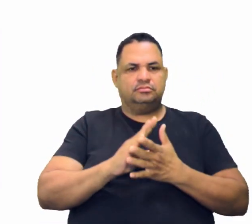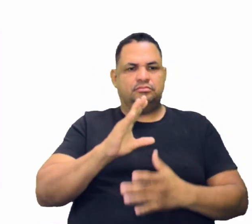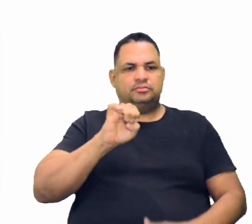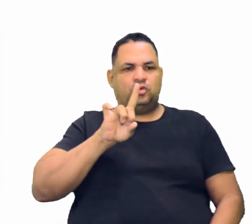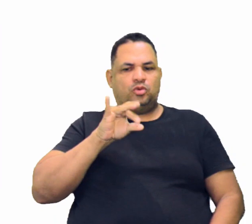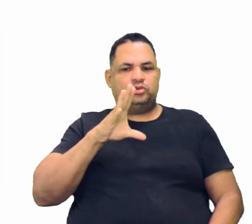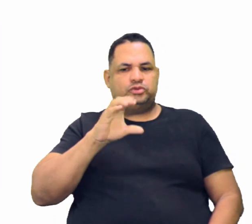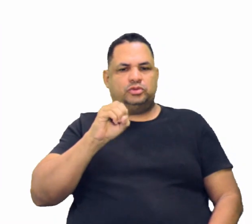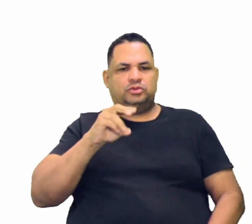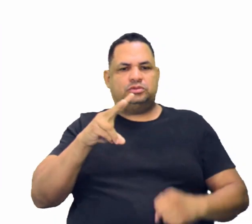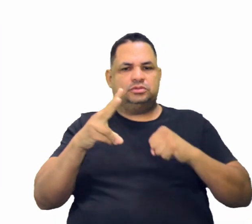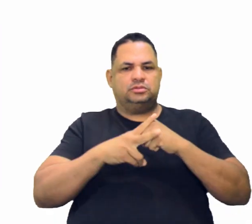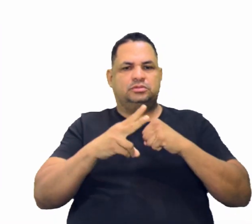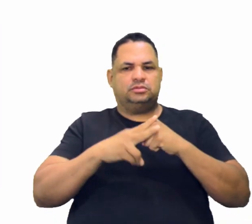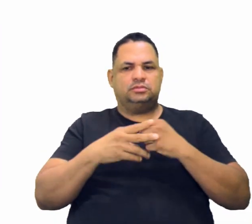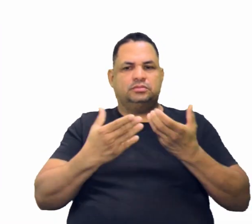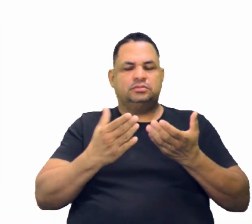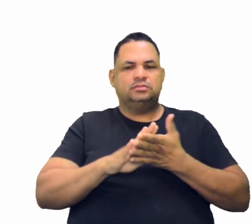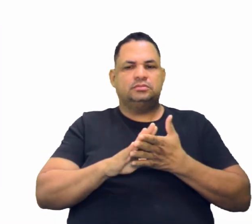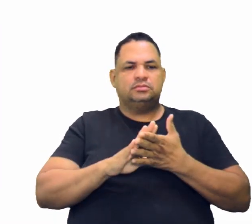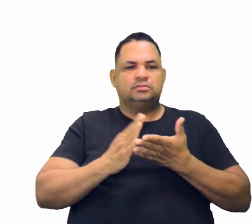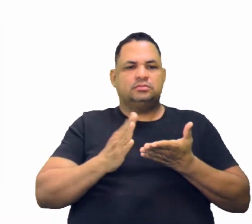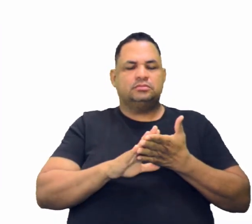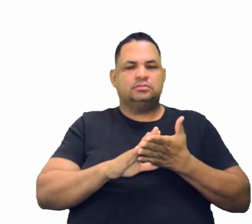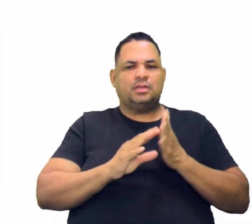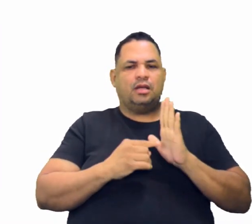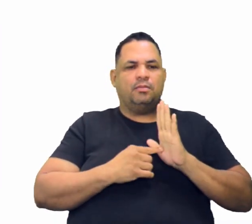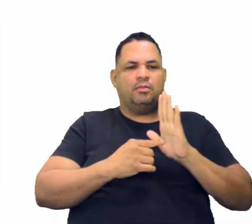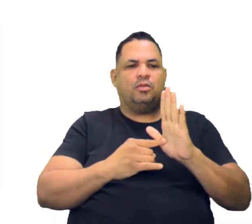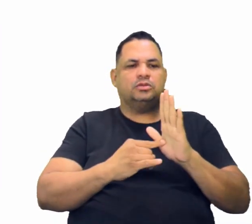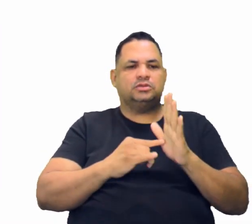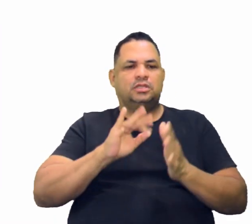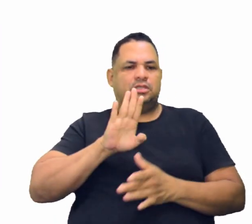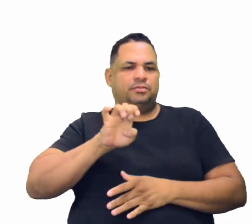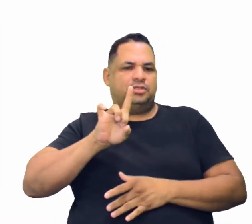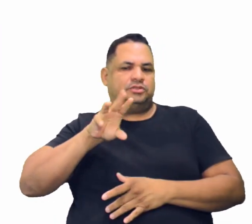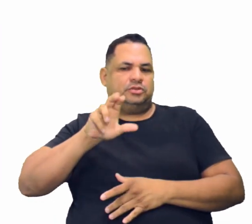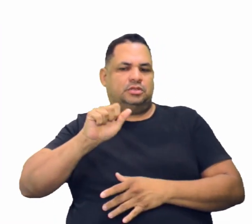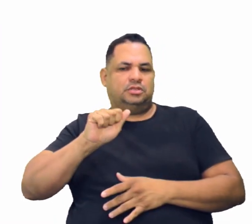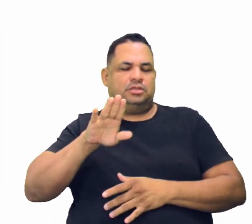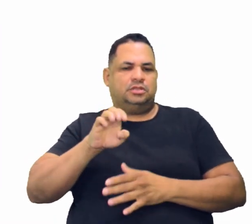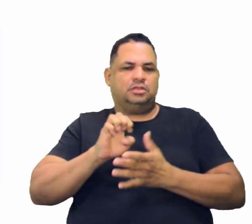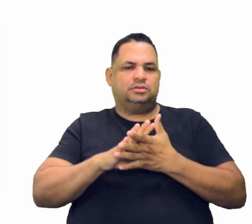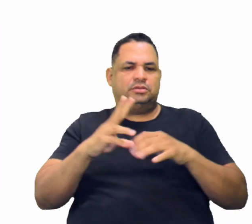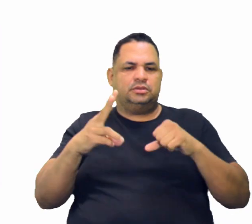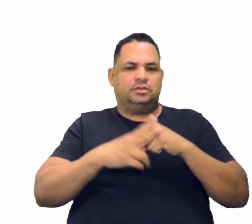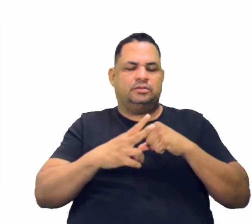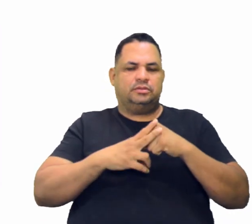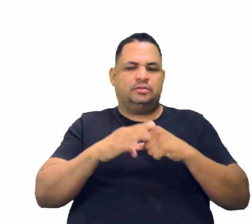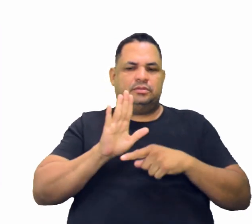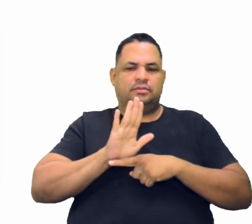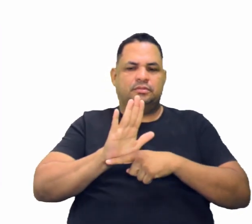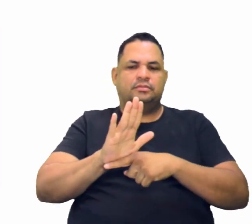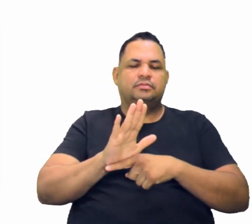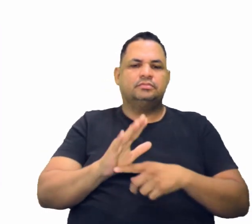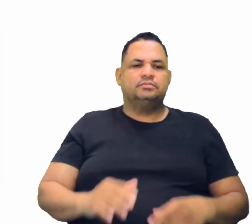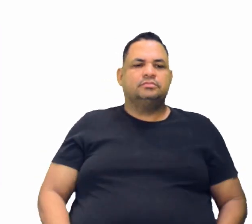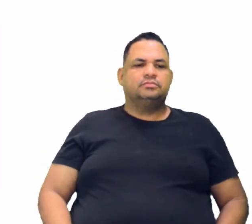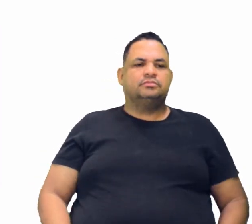locuções verbais, o verbo haver transmite a impessoalidade para o verbo